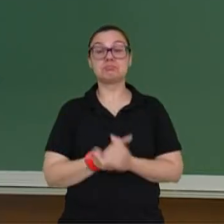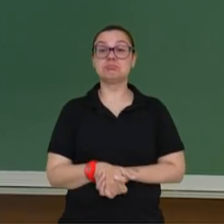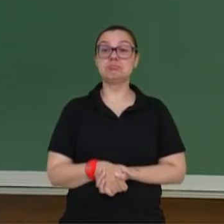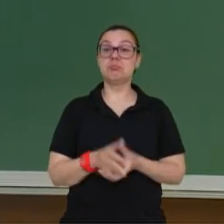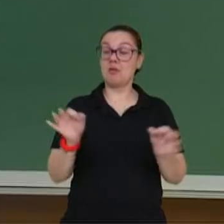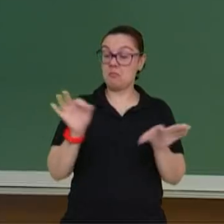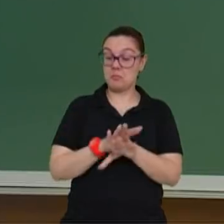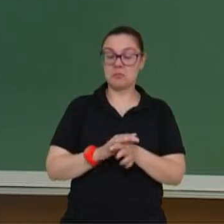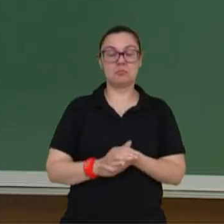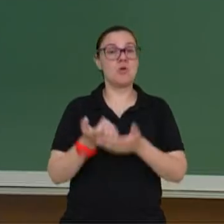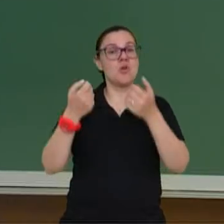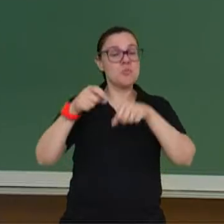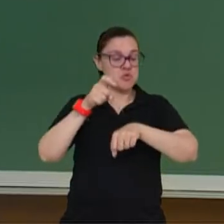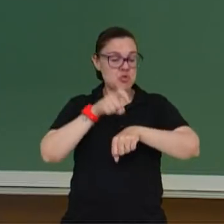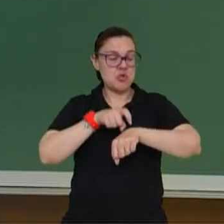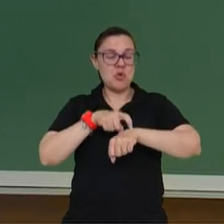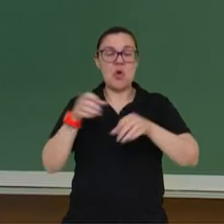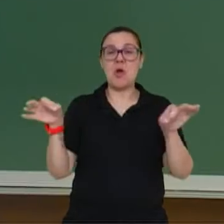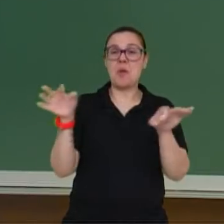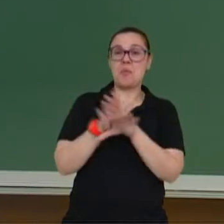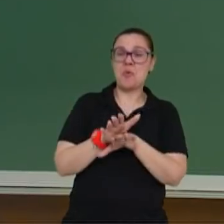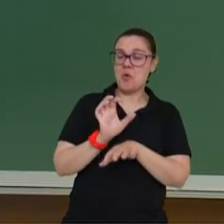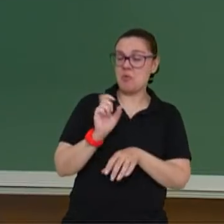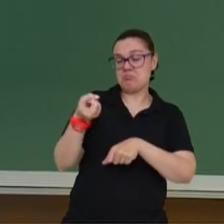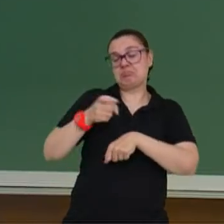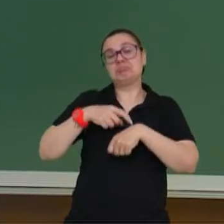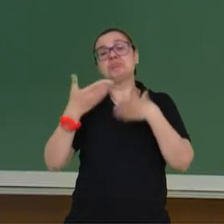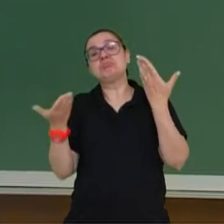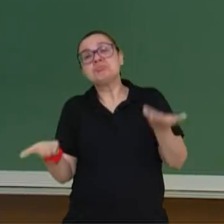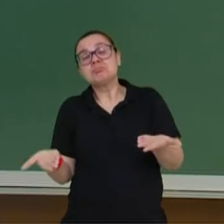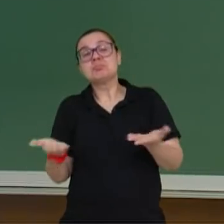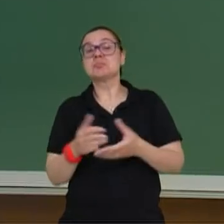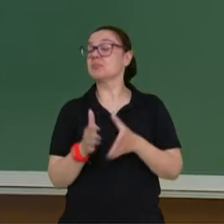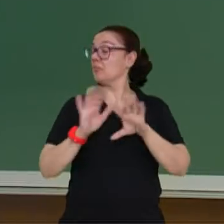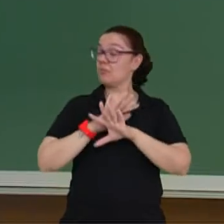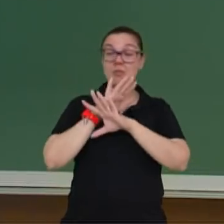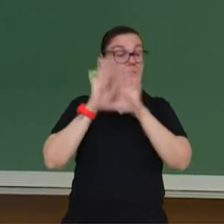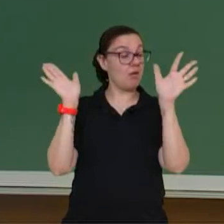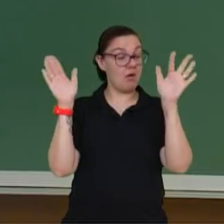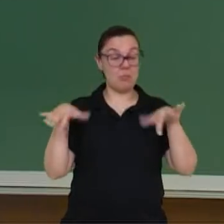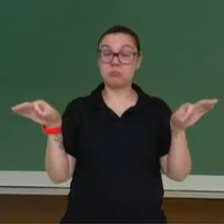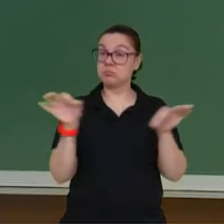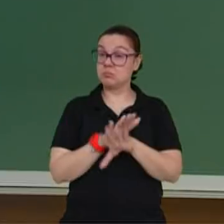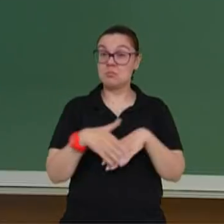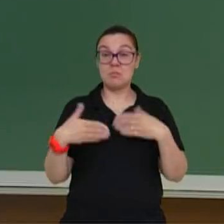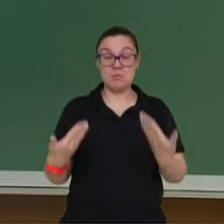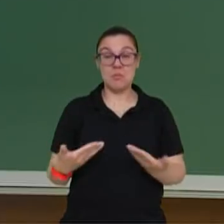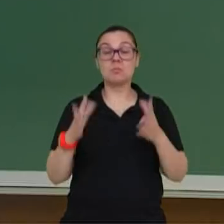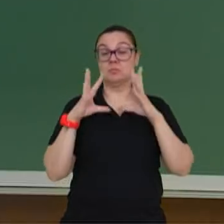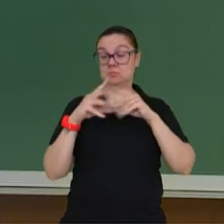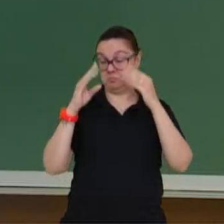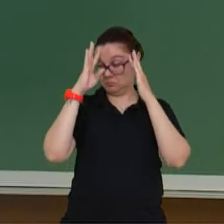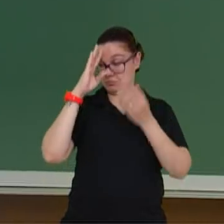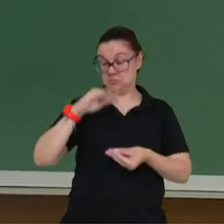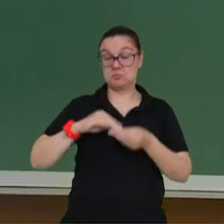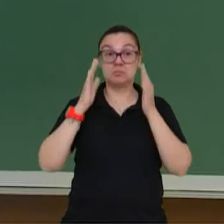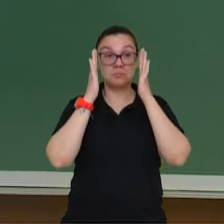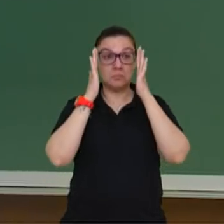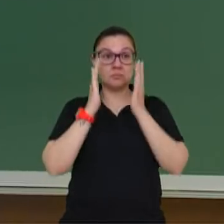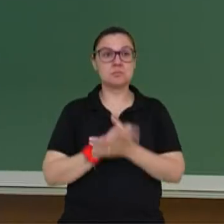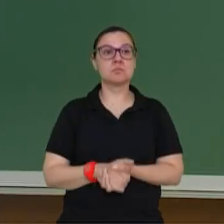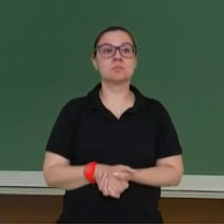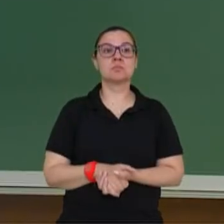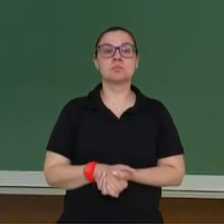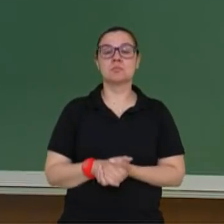não preciso dizer quando acabou, tal, que horas, acabou, todo mundo já entendeu. E assim